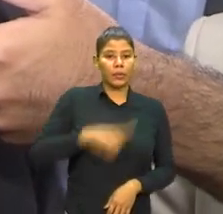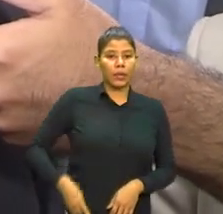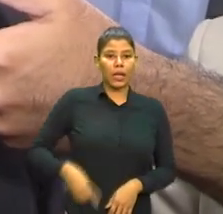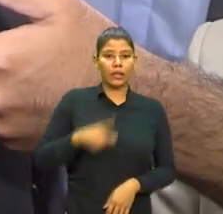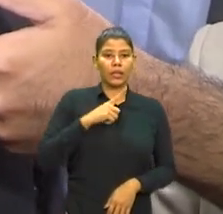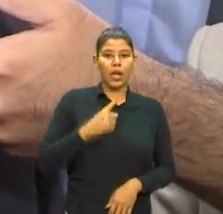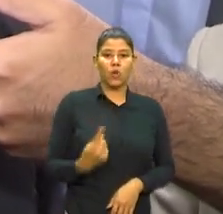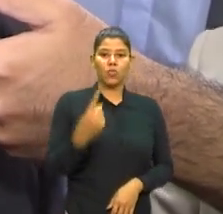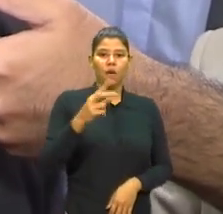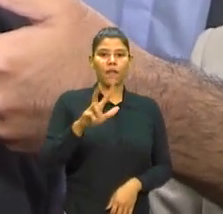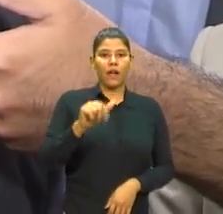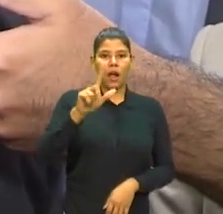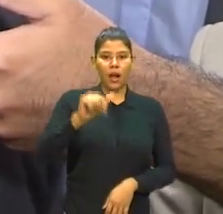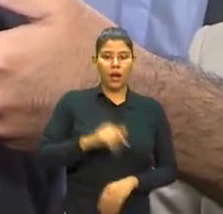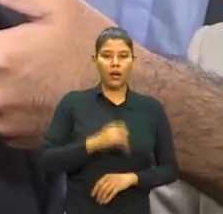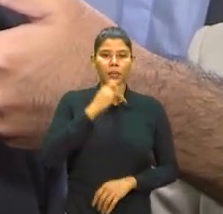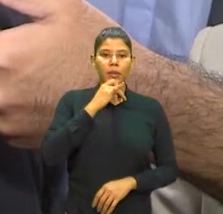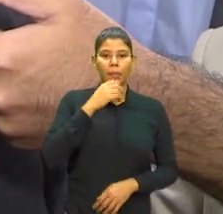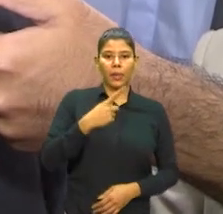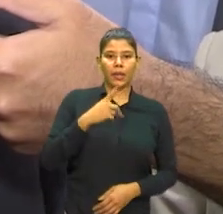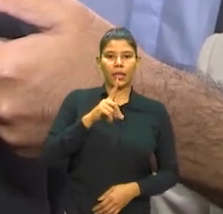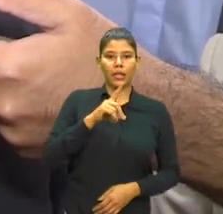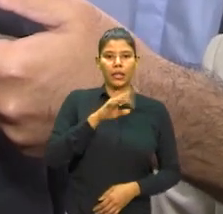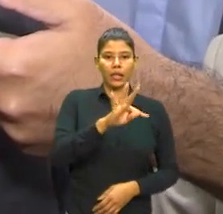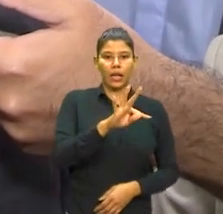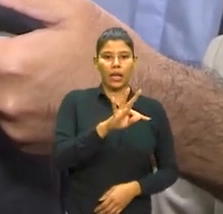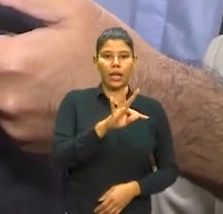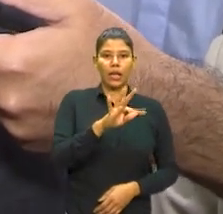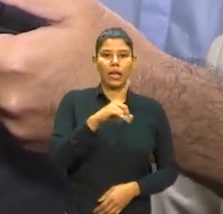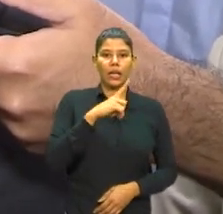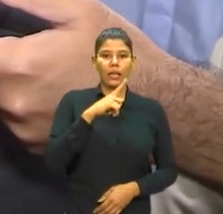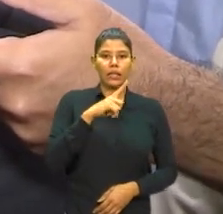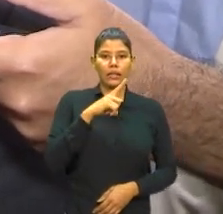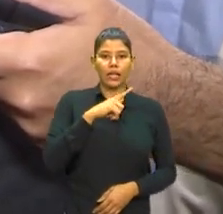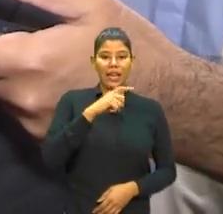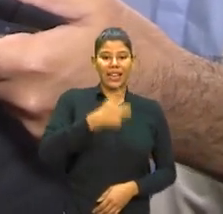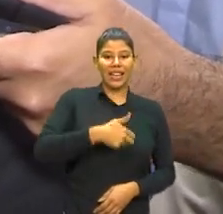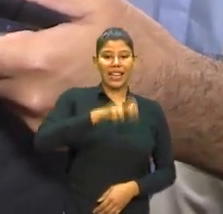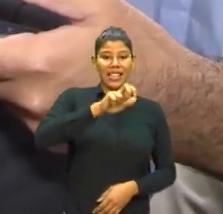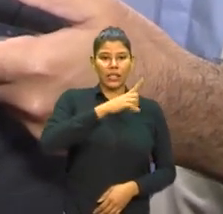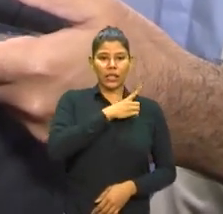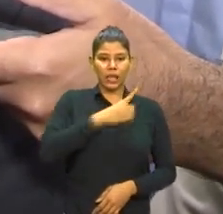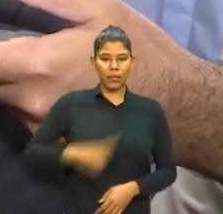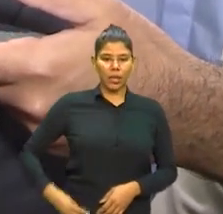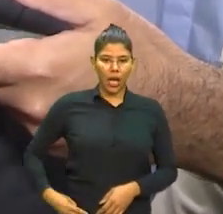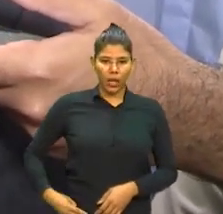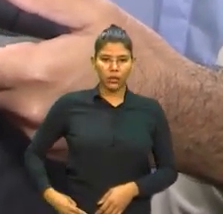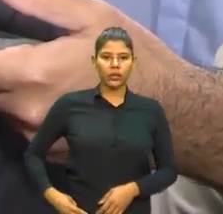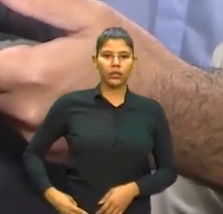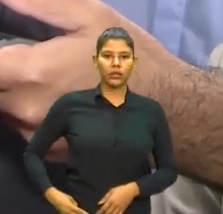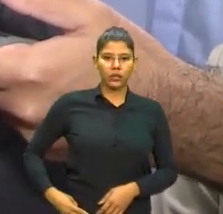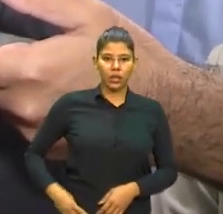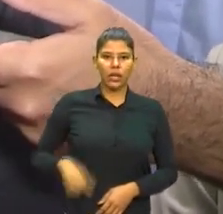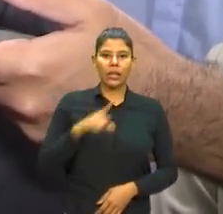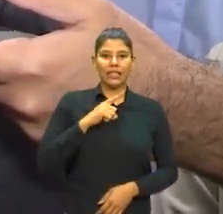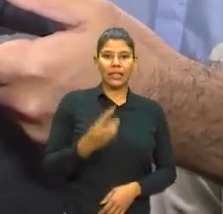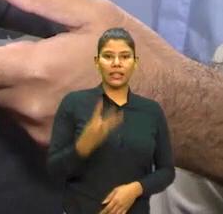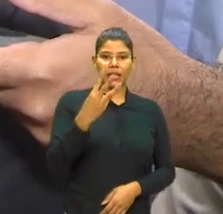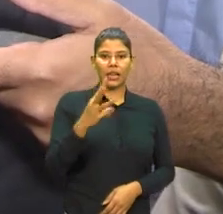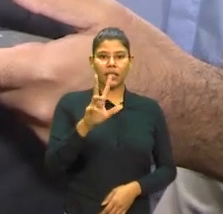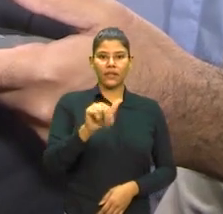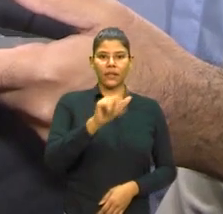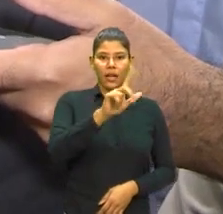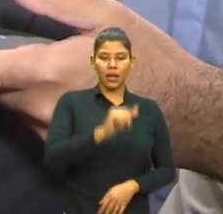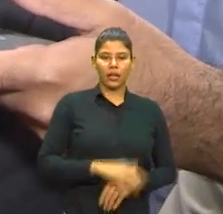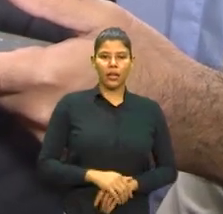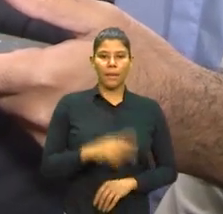PDT bloco PDT D cidadania no caso com 15 Deputados tiveram direito a três vagas o PT